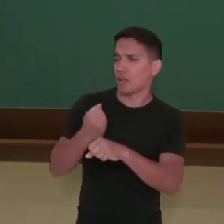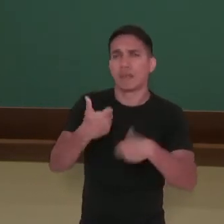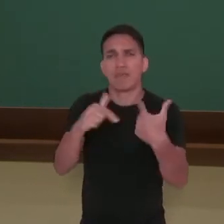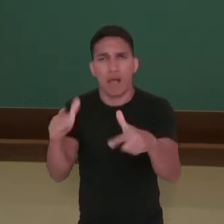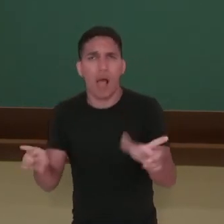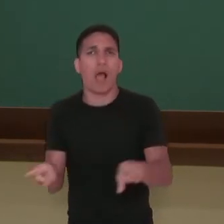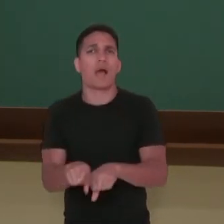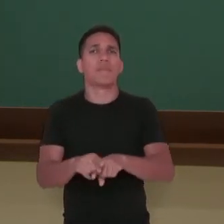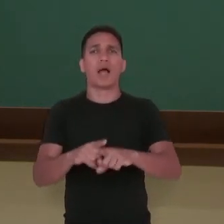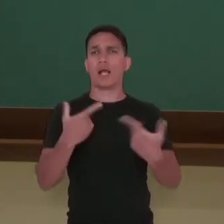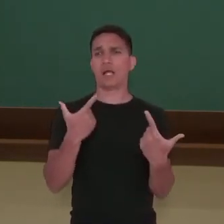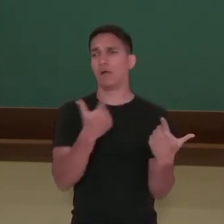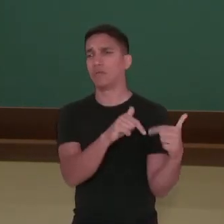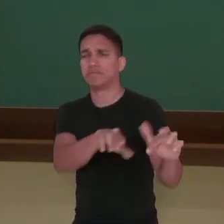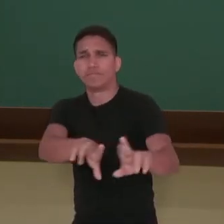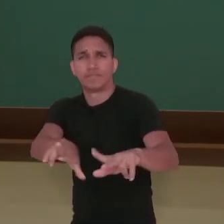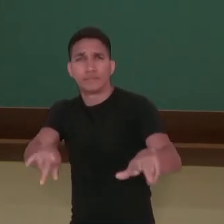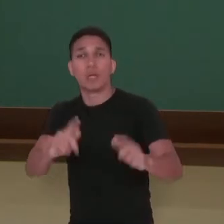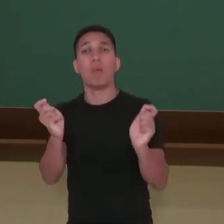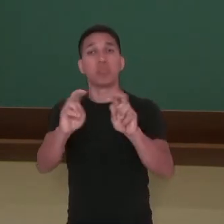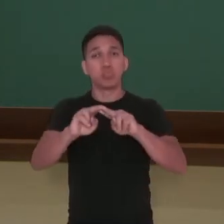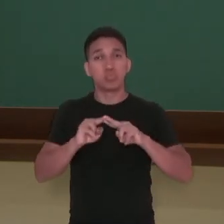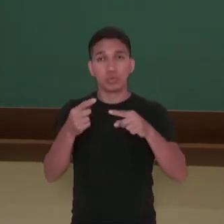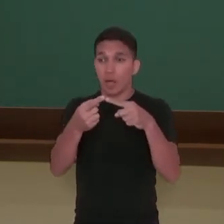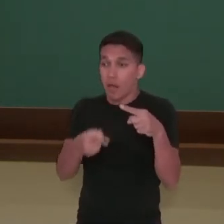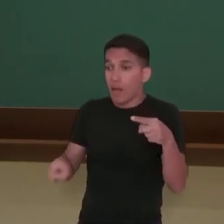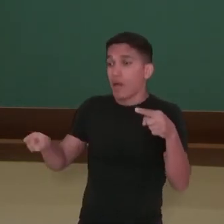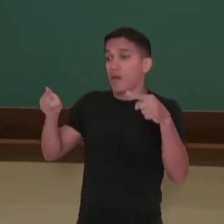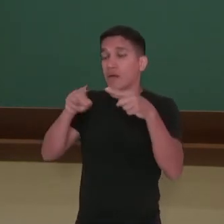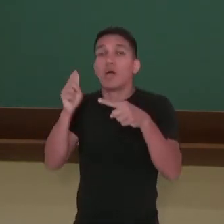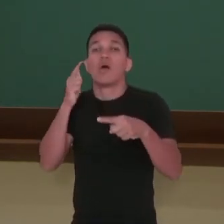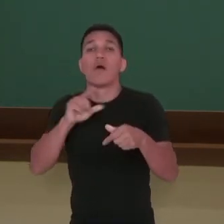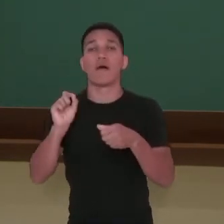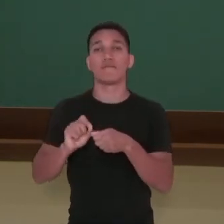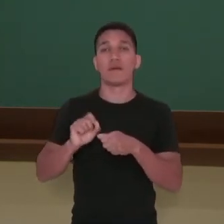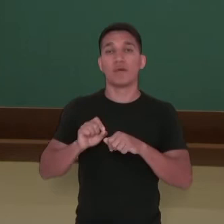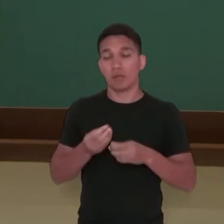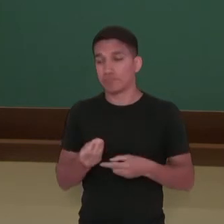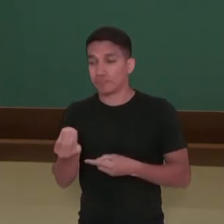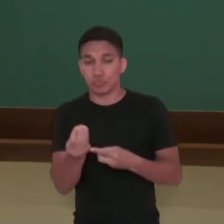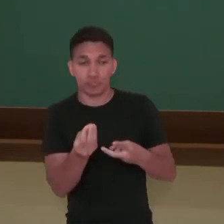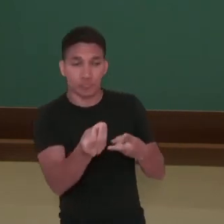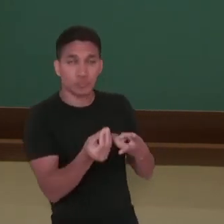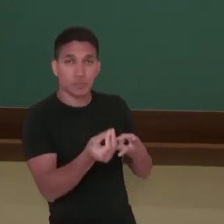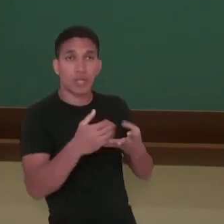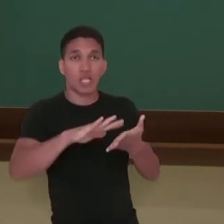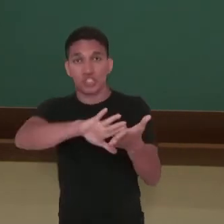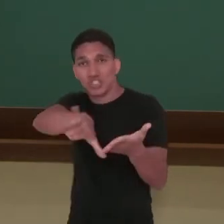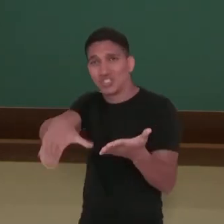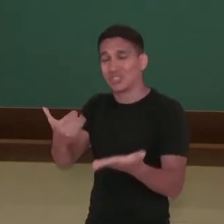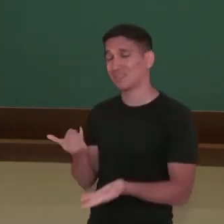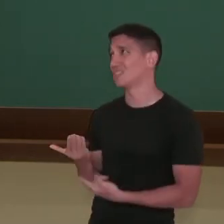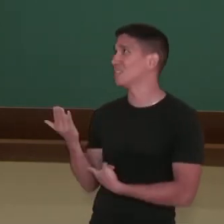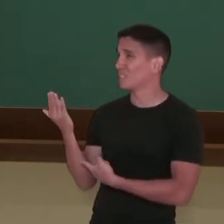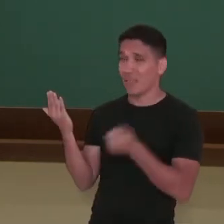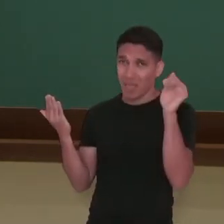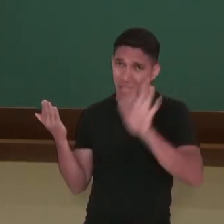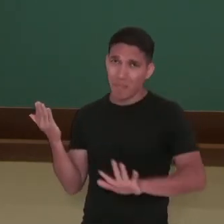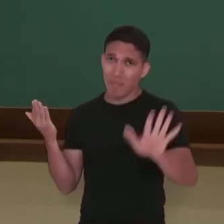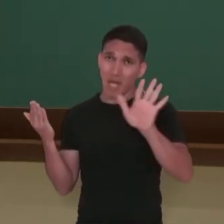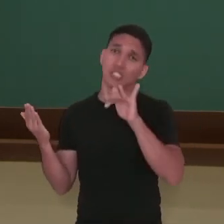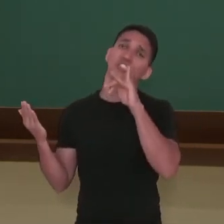emprego, fariam um ciclo muito interessante ao qual se destinaria e se retiraria essas imagens bem